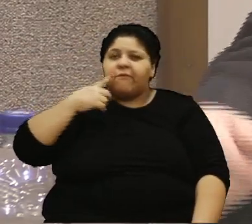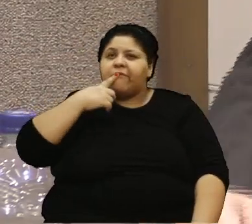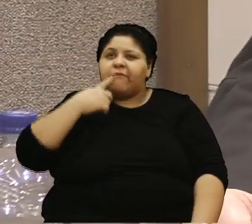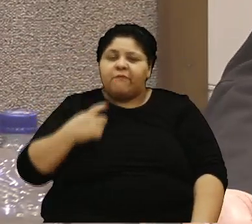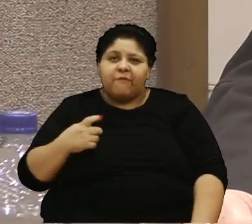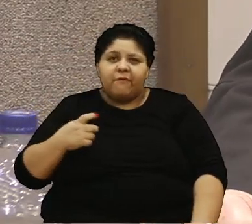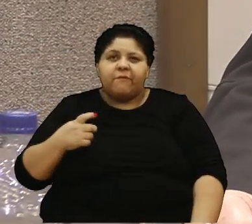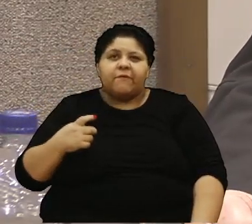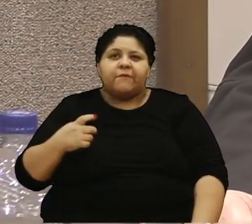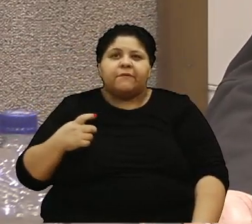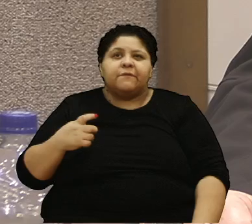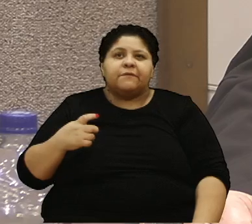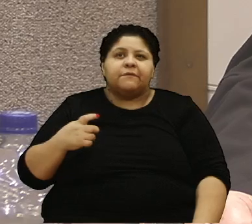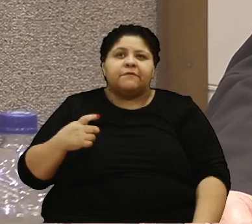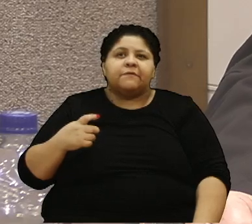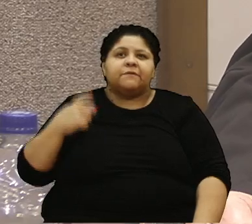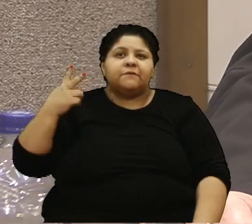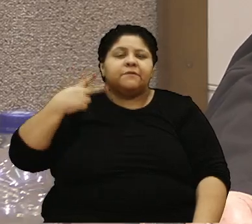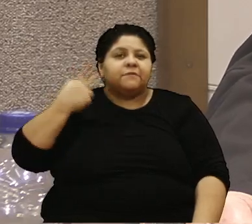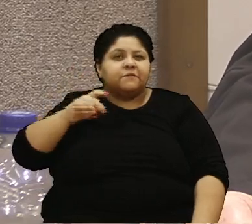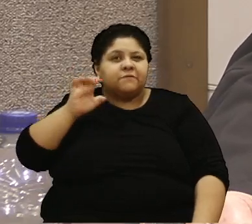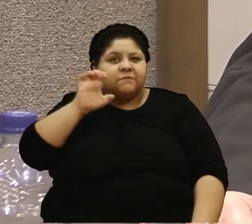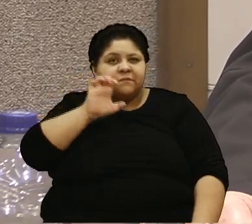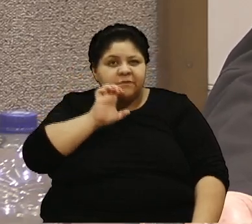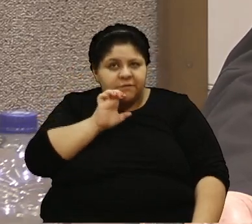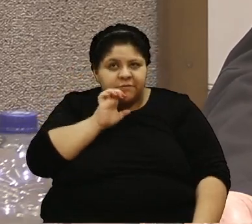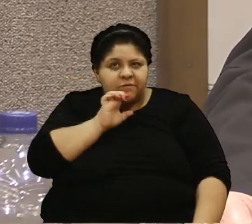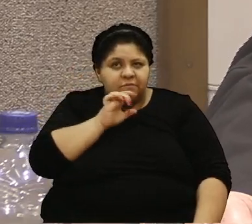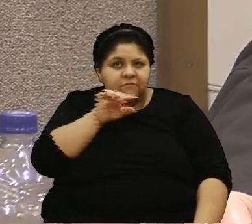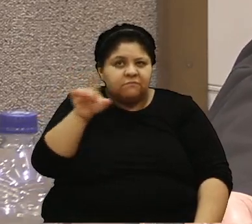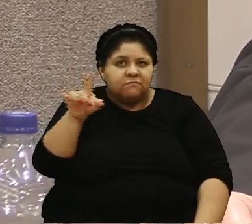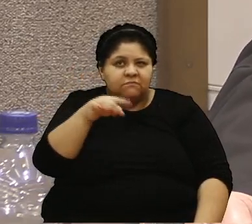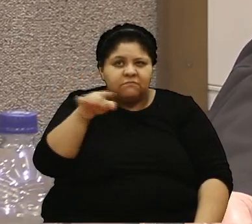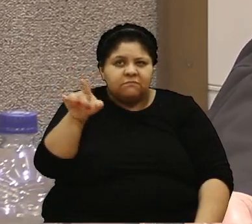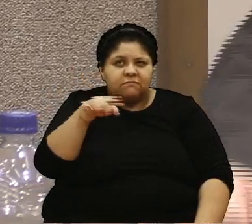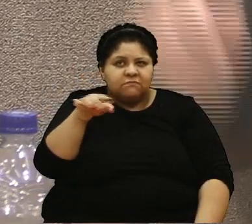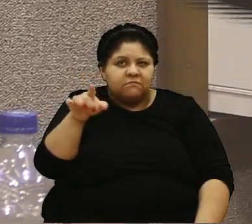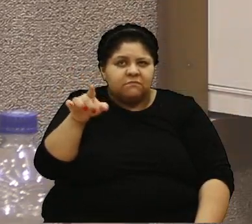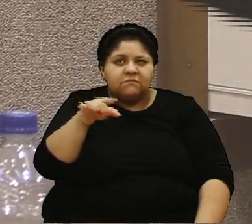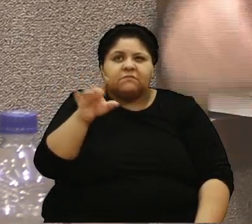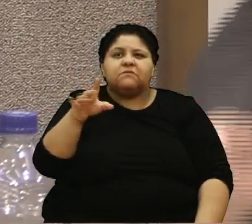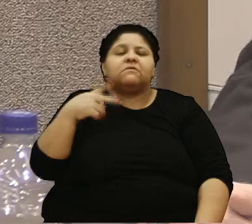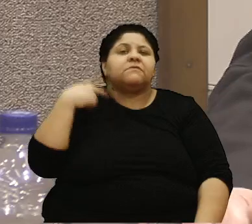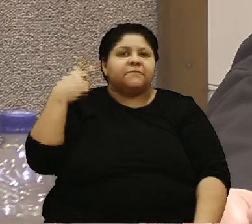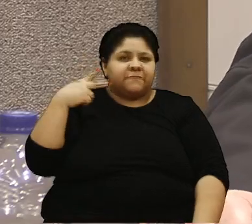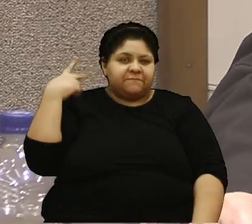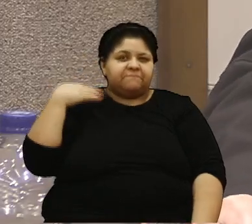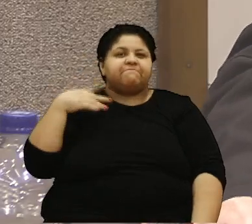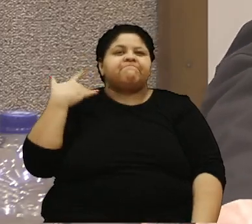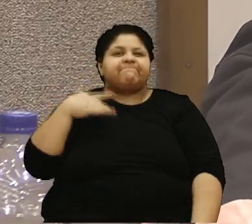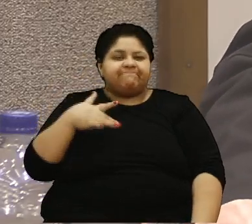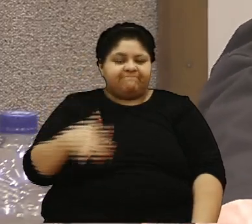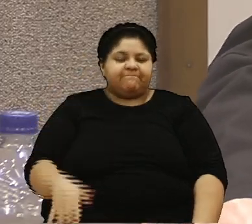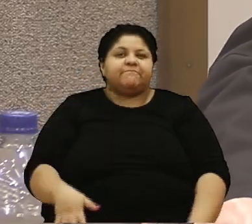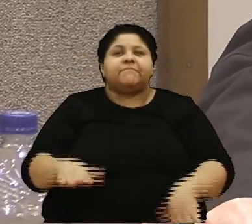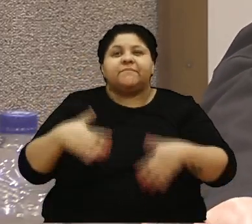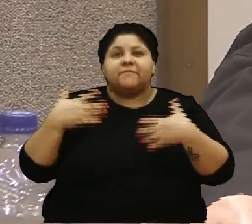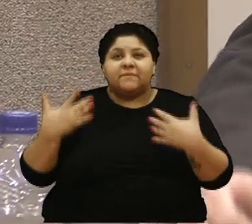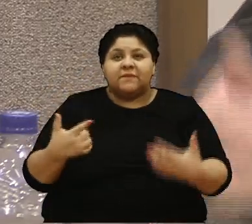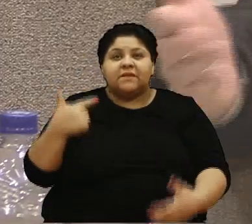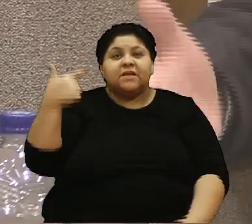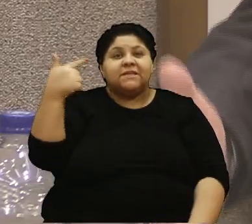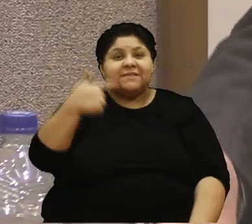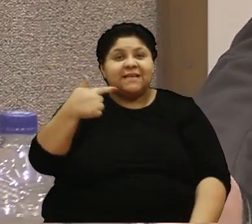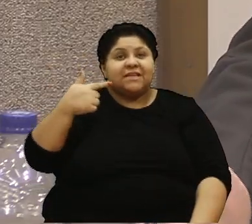vereadora Estela, E a vereadora Andressa, tá? Então, somos 7,